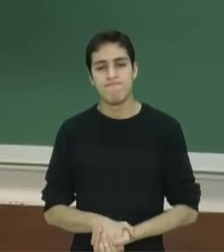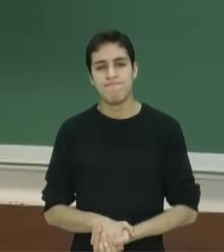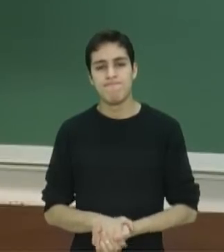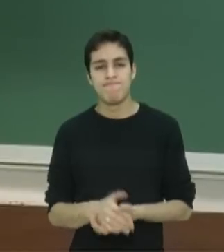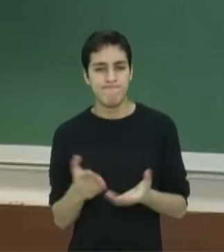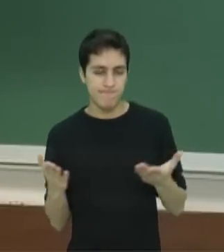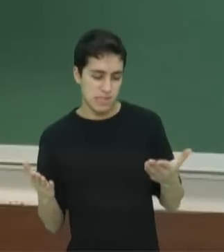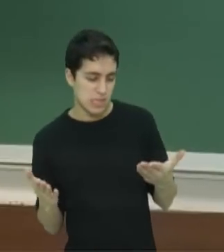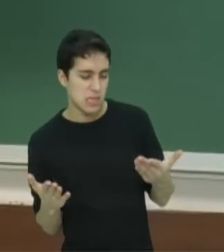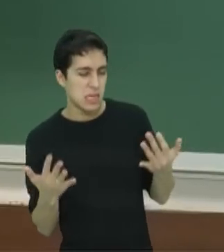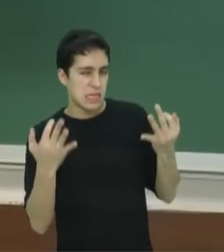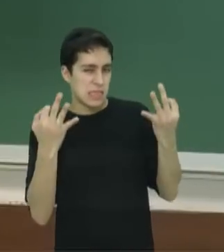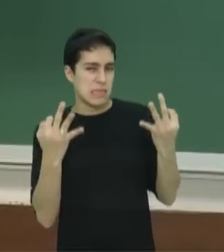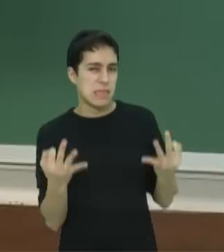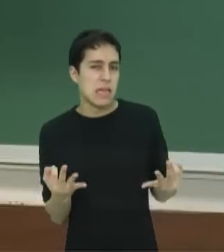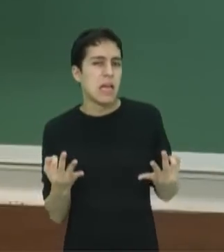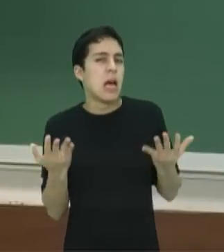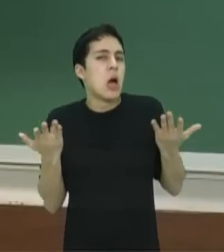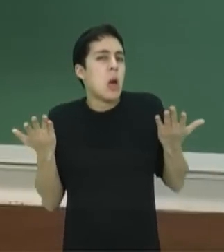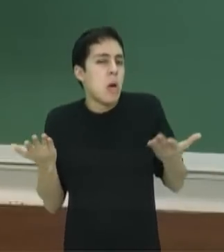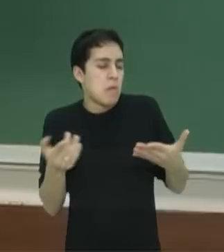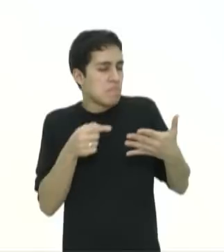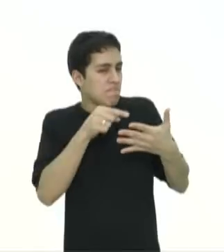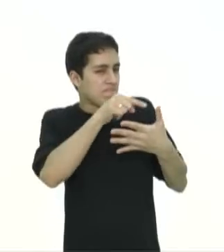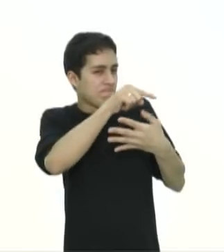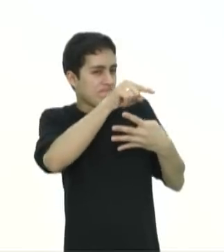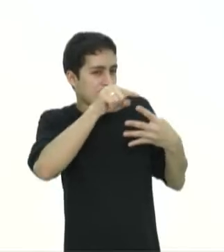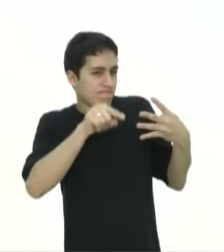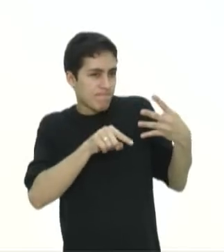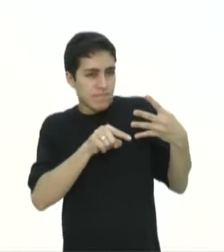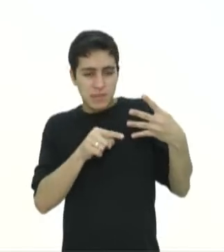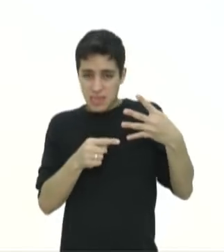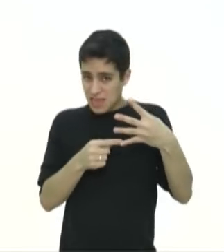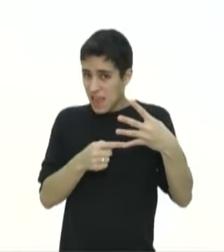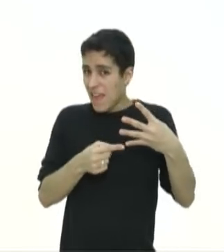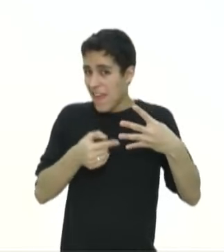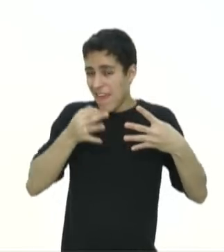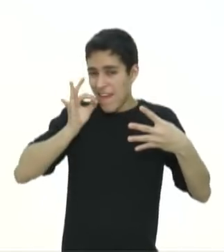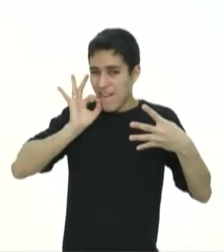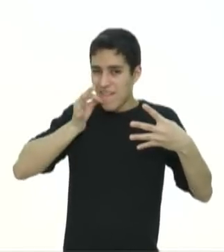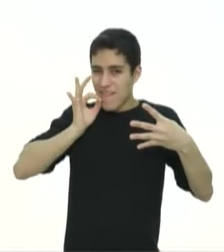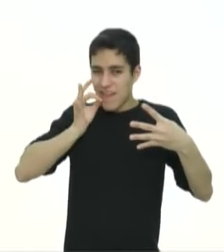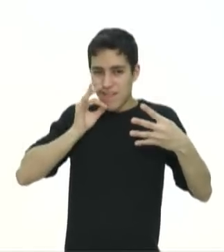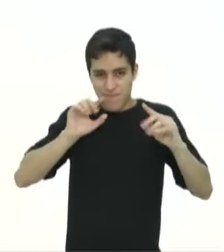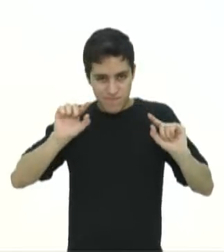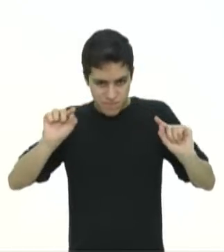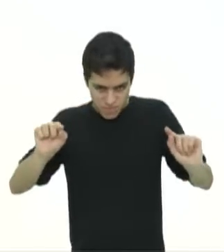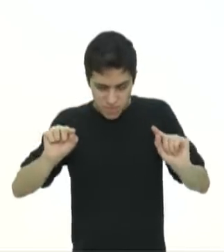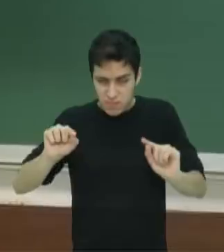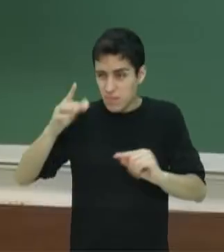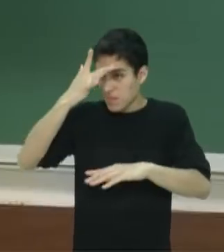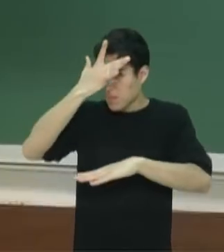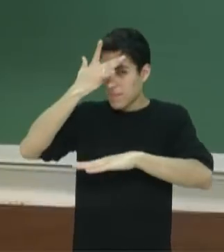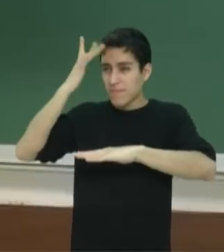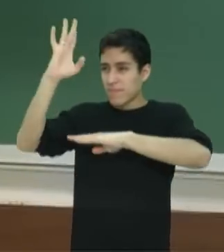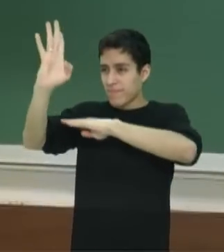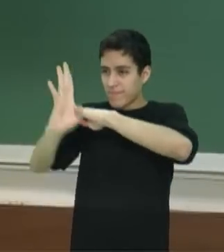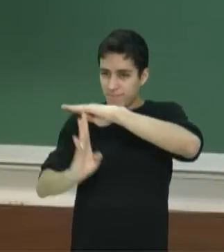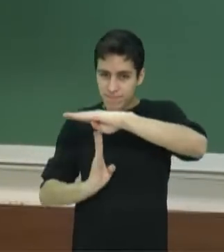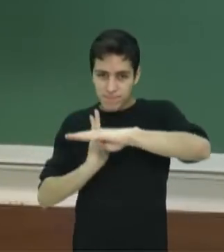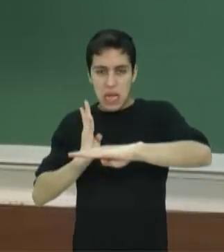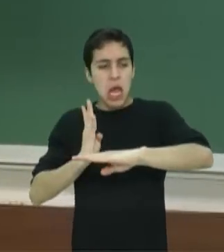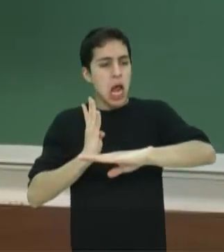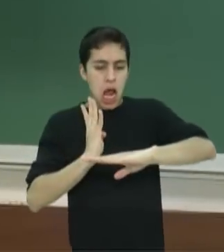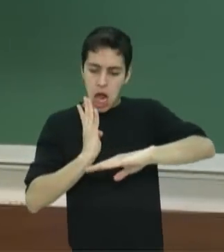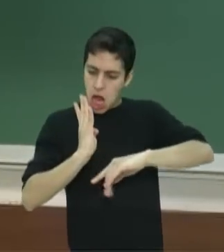E a alternativa correta é café. Então, trabalhar no plantio, no